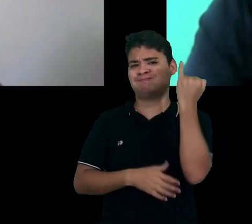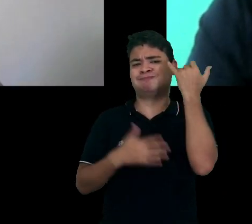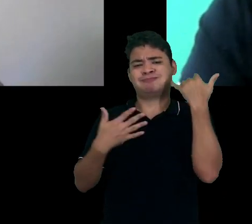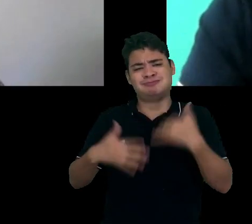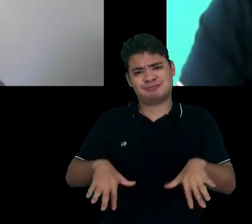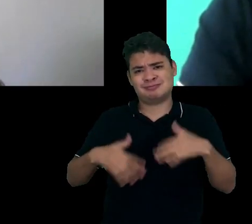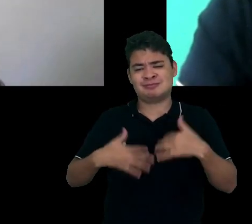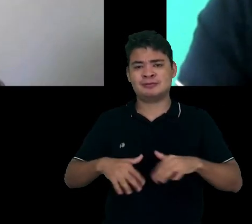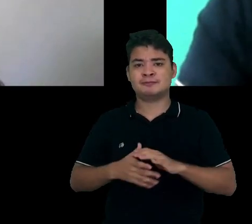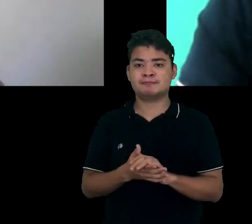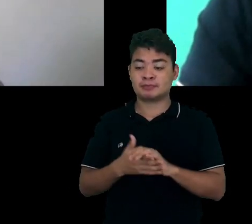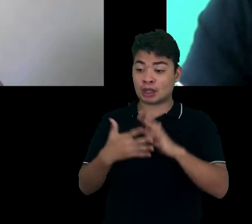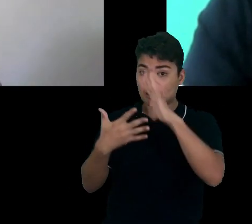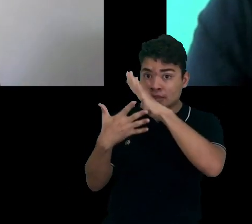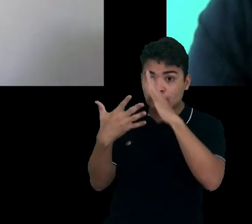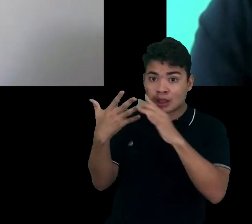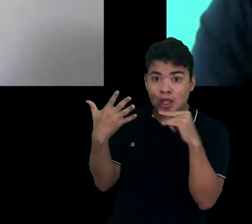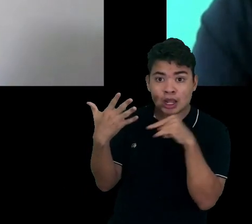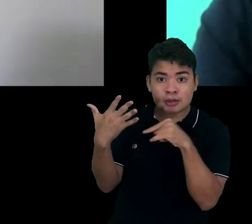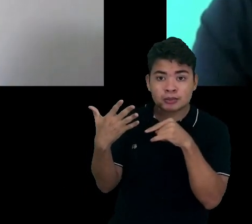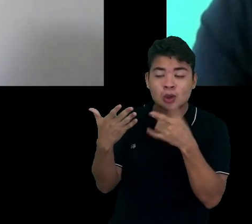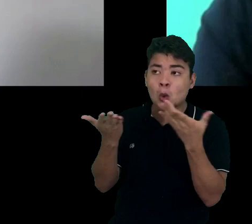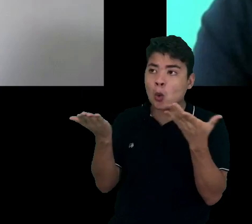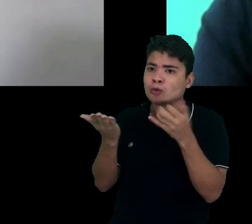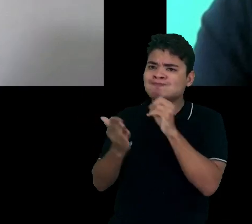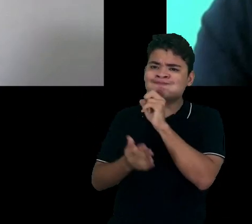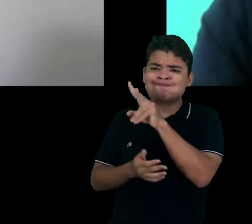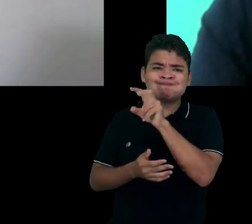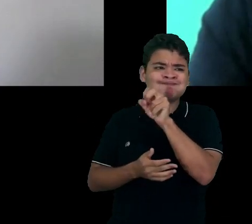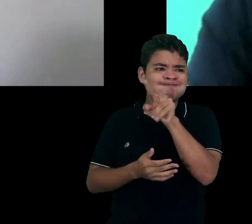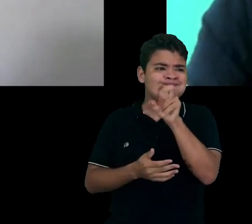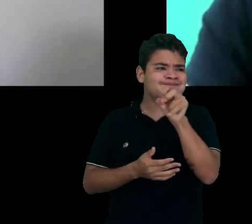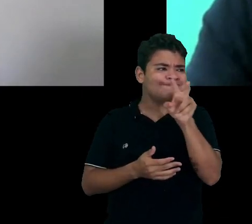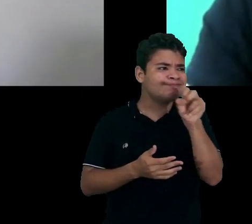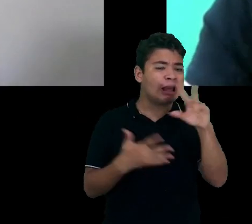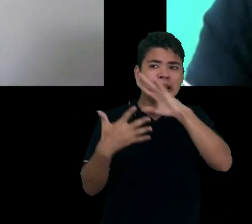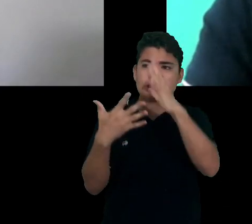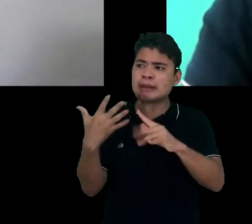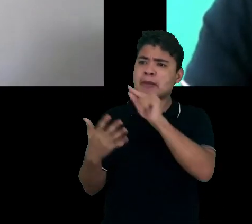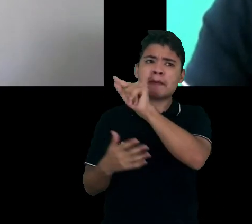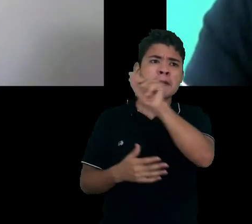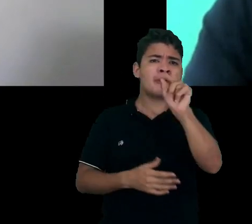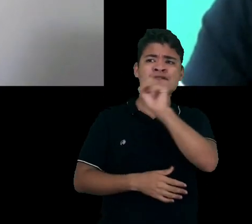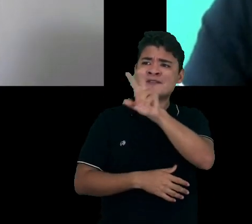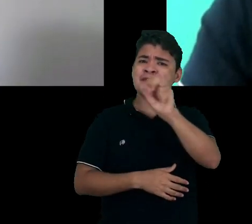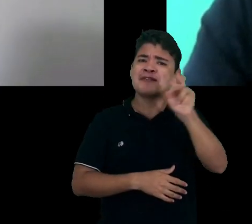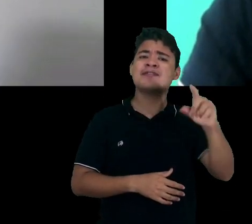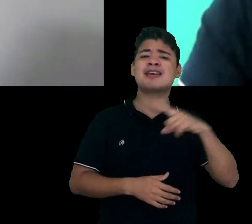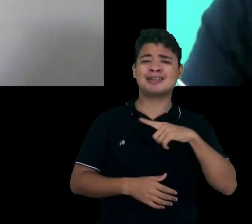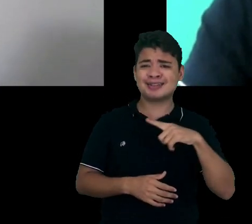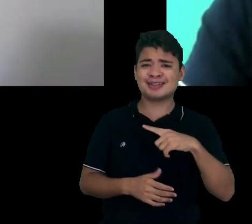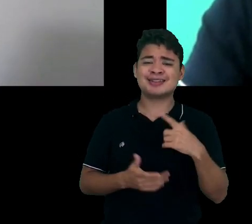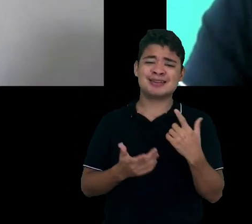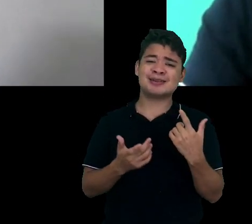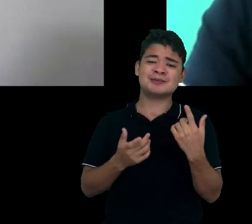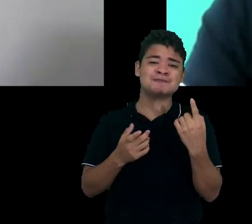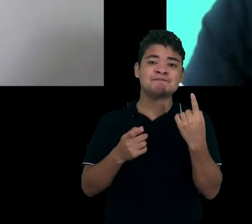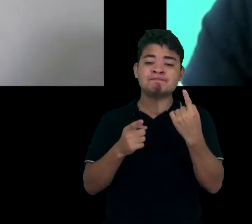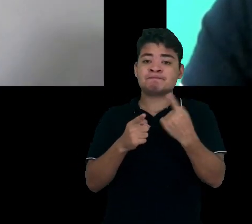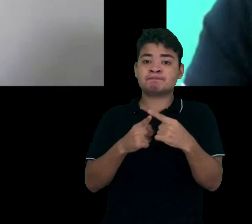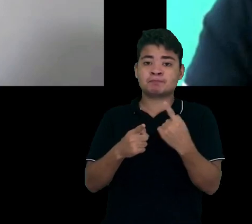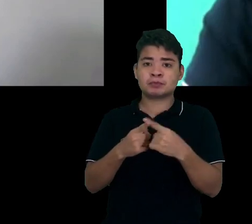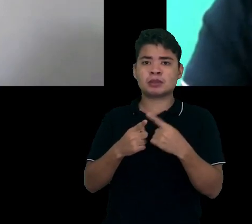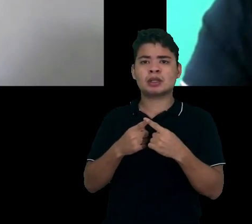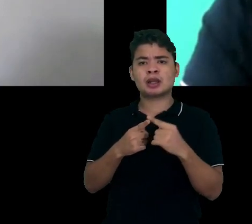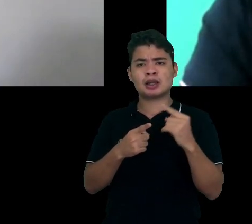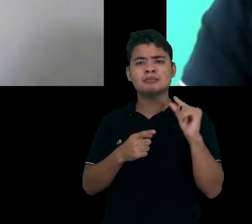importante. E a Libras, no cenário atual, ela tem aparecido cada vez mais, porque